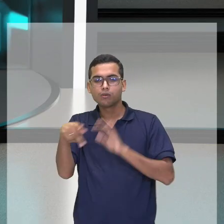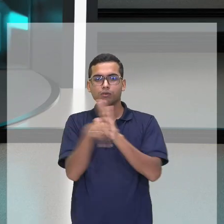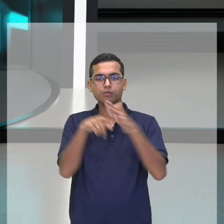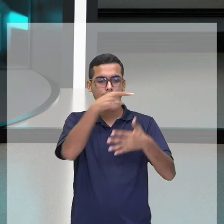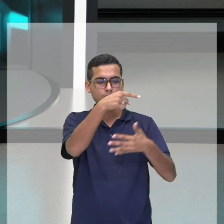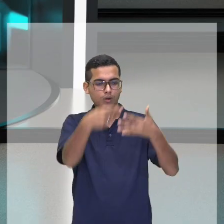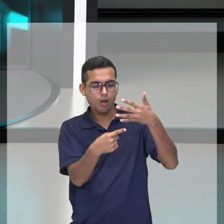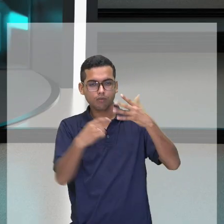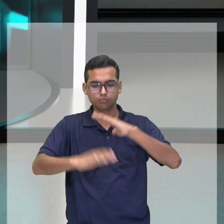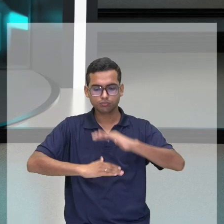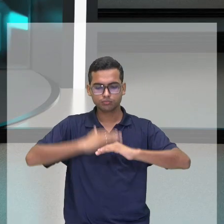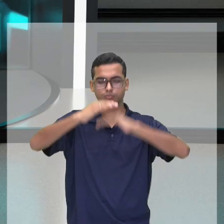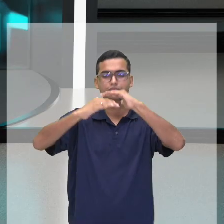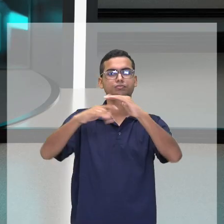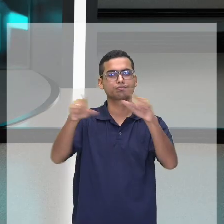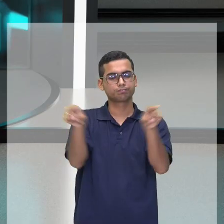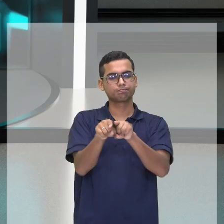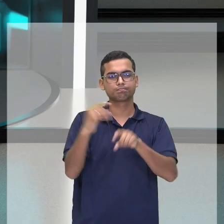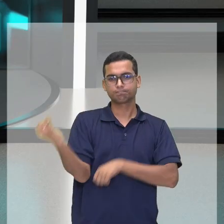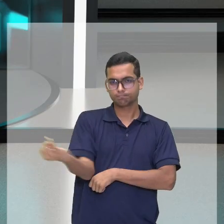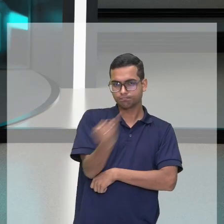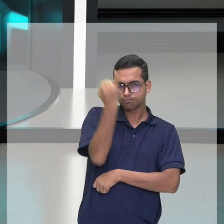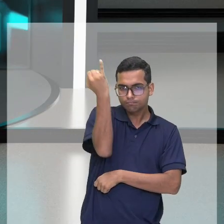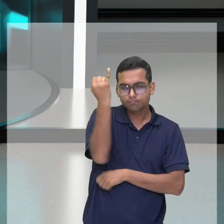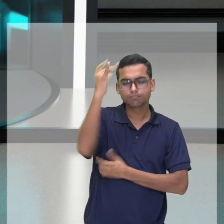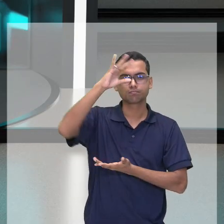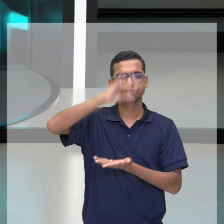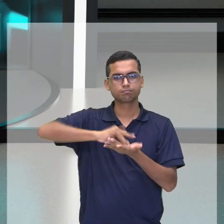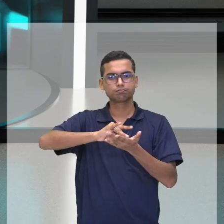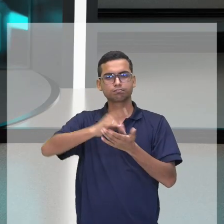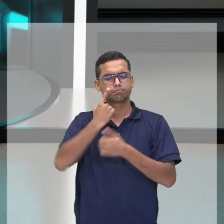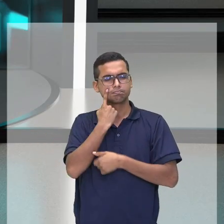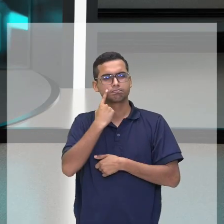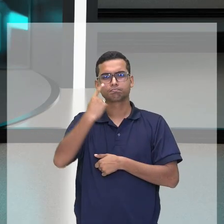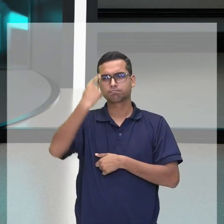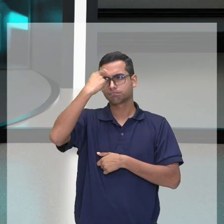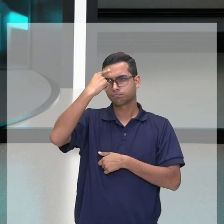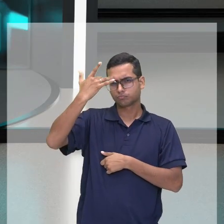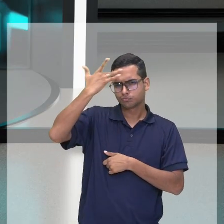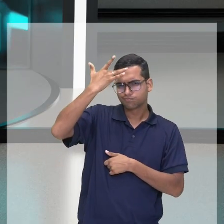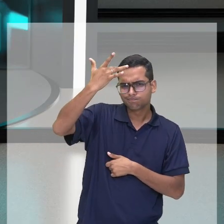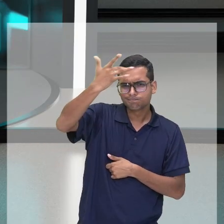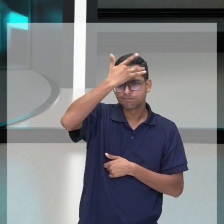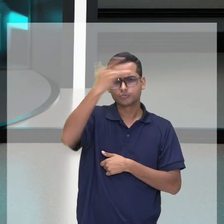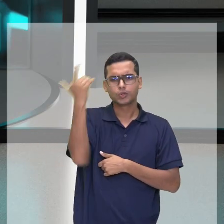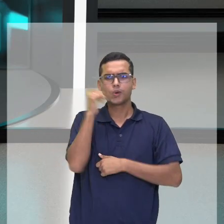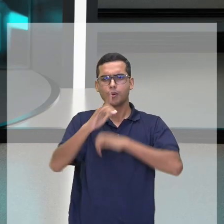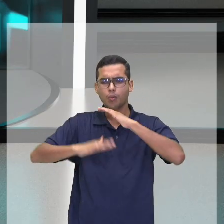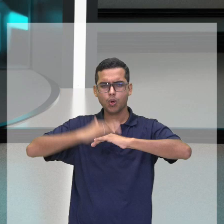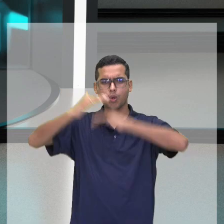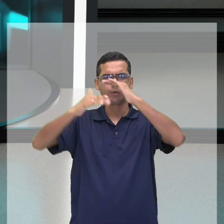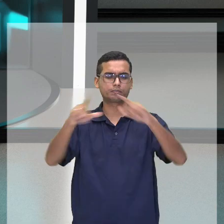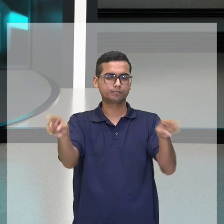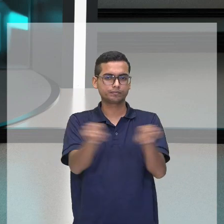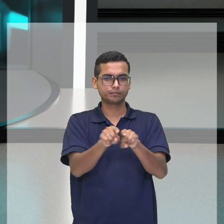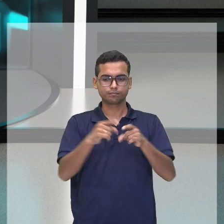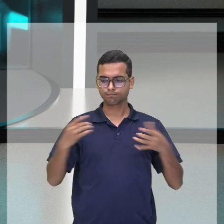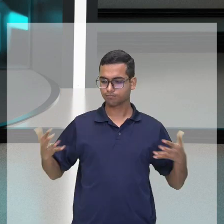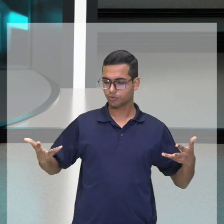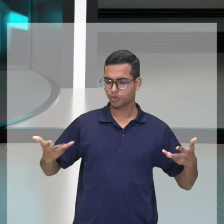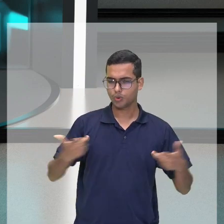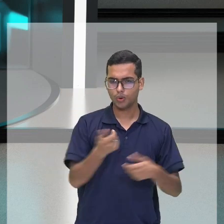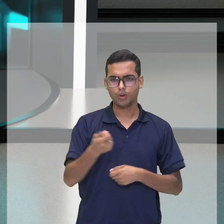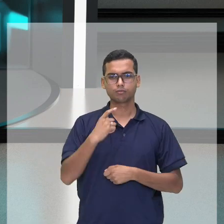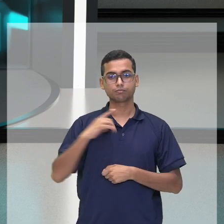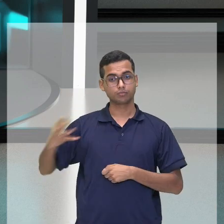falei para vocês, que também são muito importantes para a nossa saúde mental, para as nossas habilidades como um